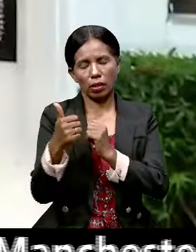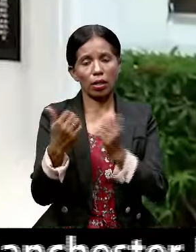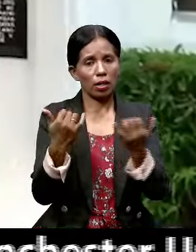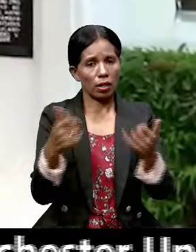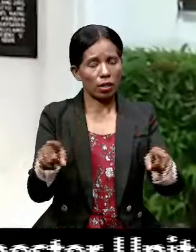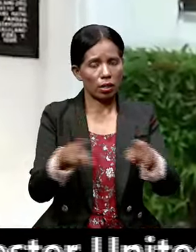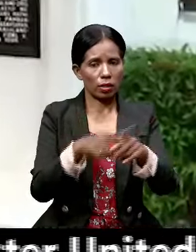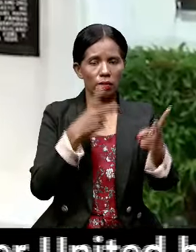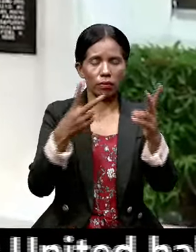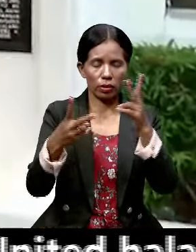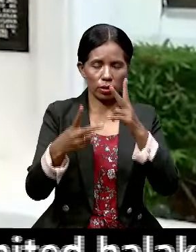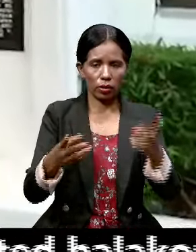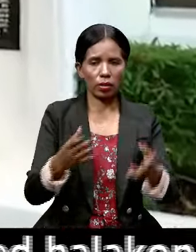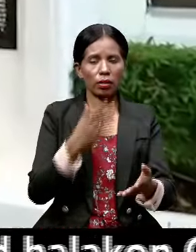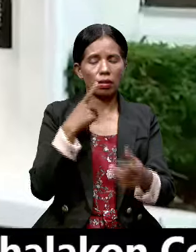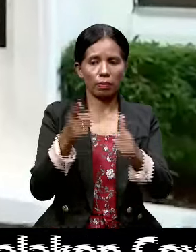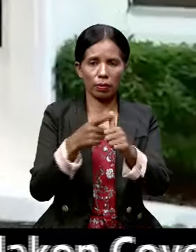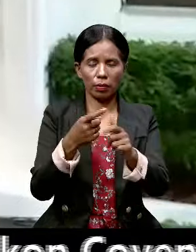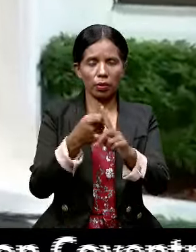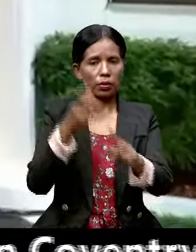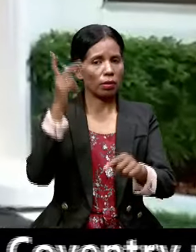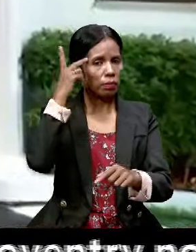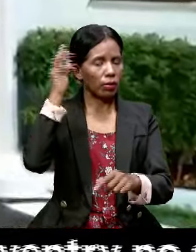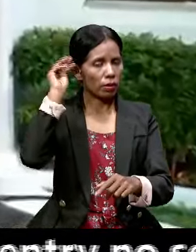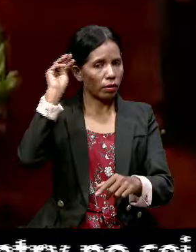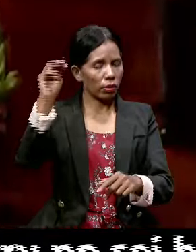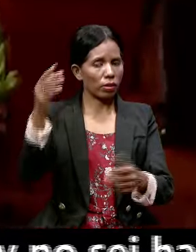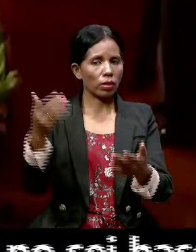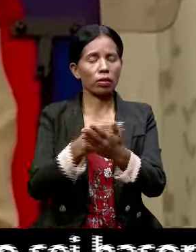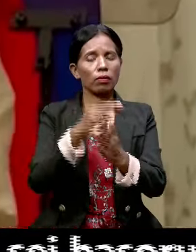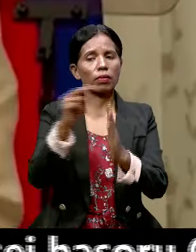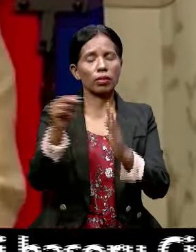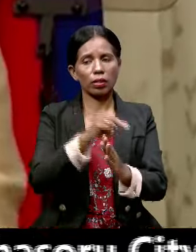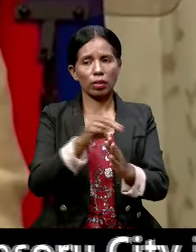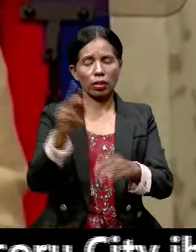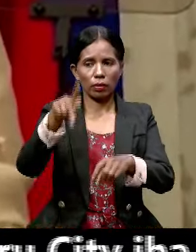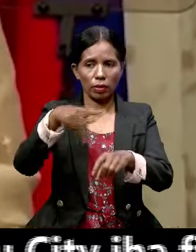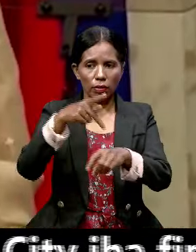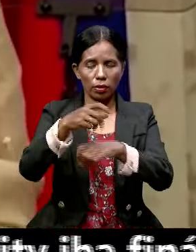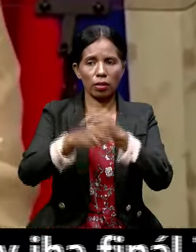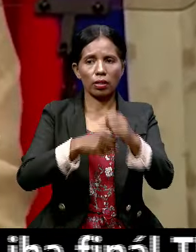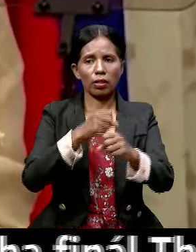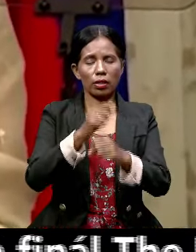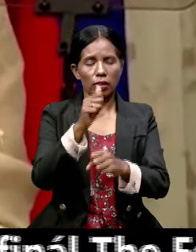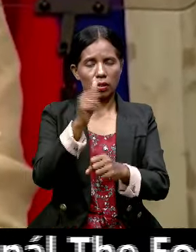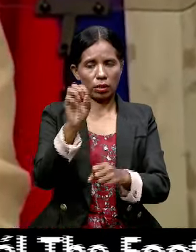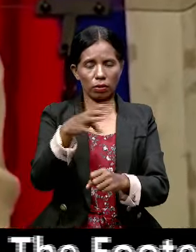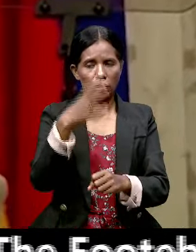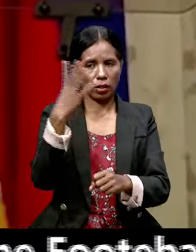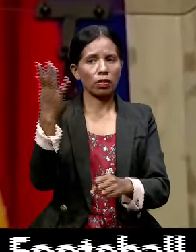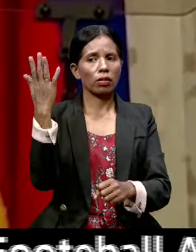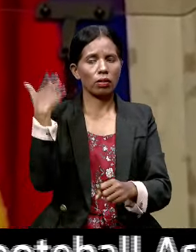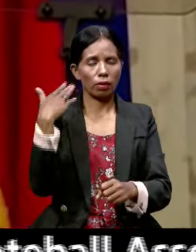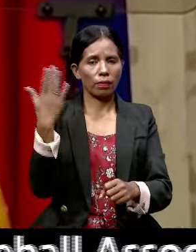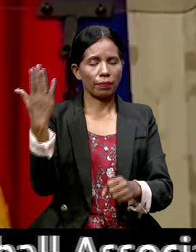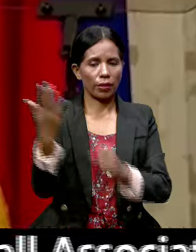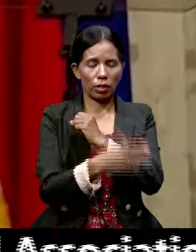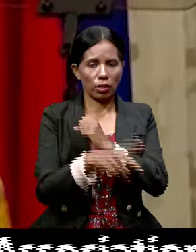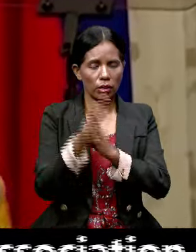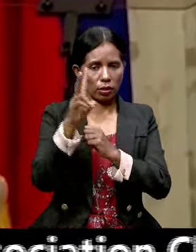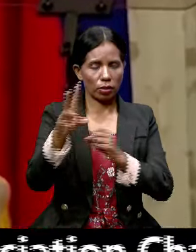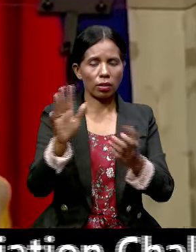nessa visita dedicada da Hulu com o primeiro-ministro Nova Zelândia ba Filipina e retinan sanulorisen hatliba e anebe na son rua